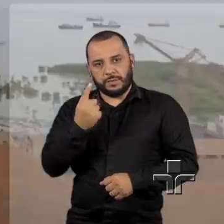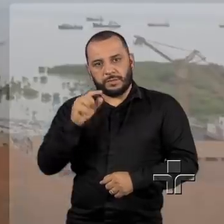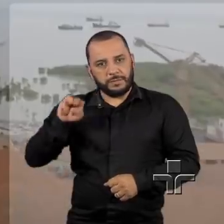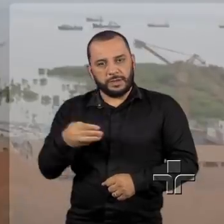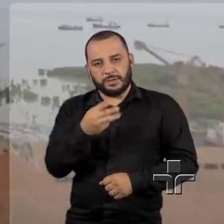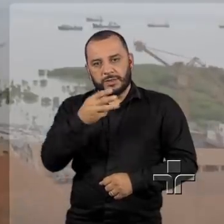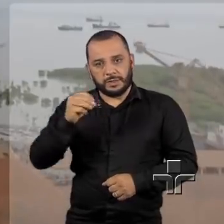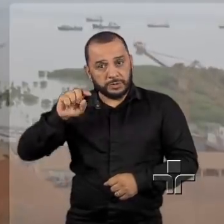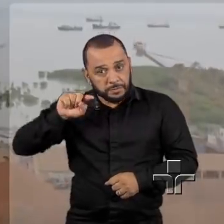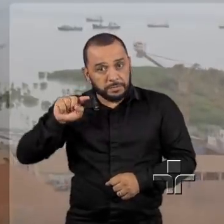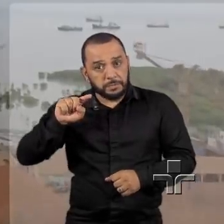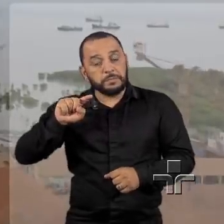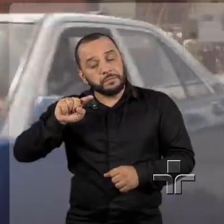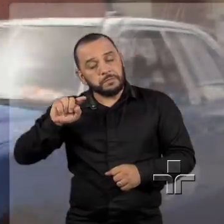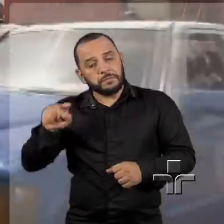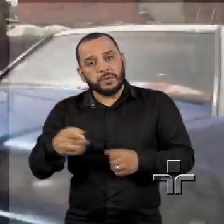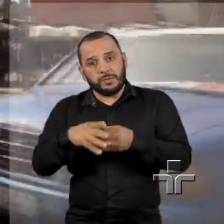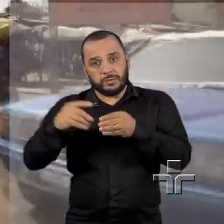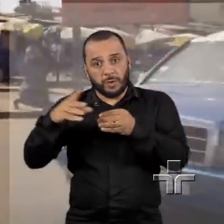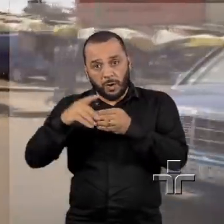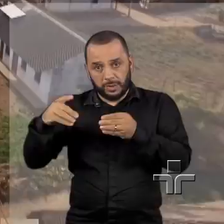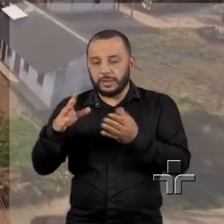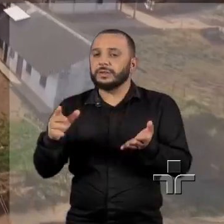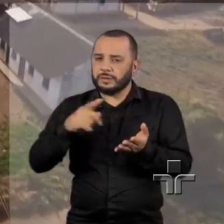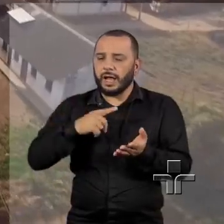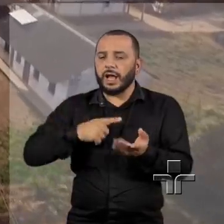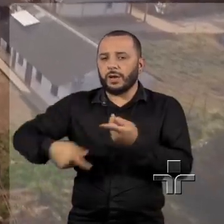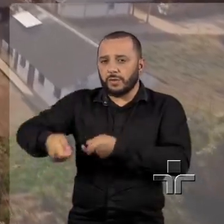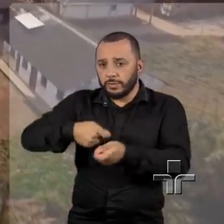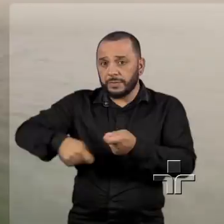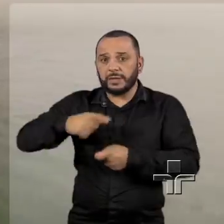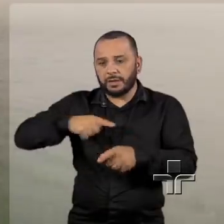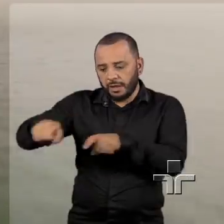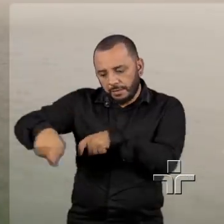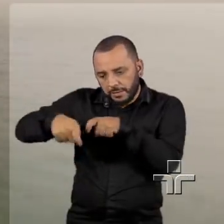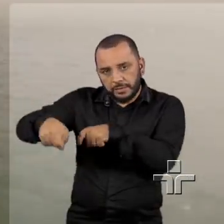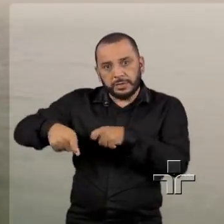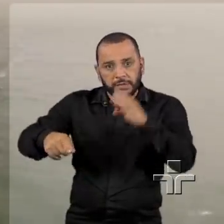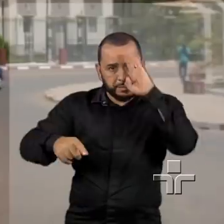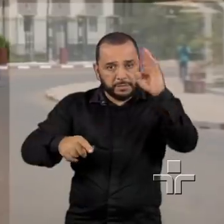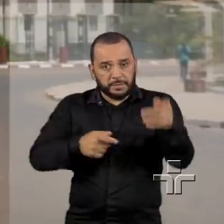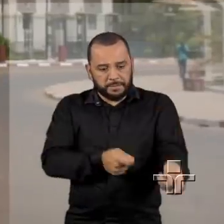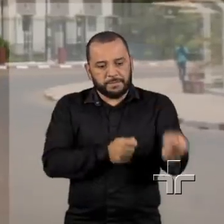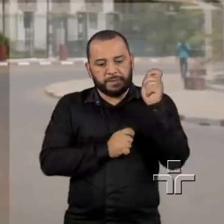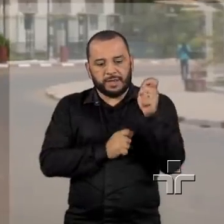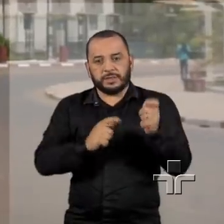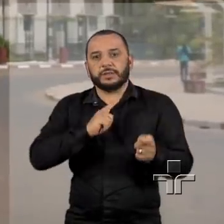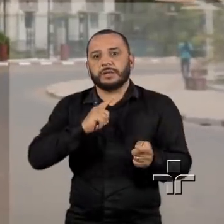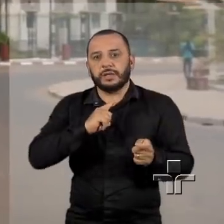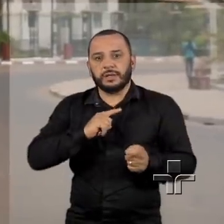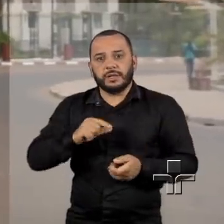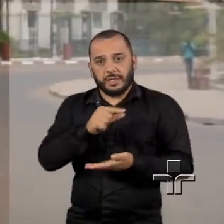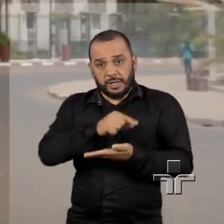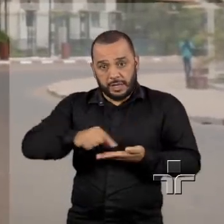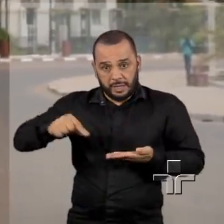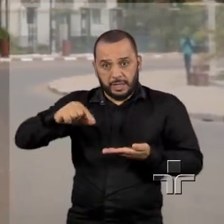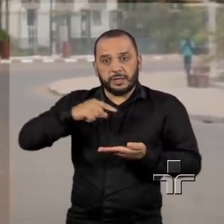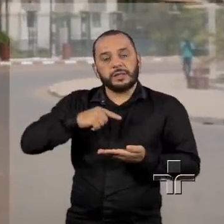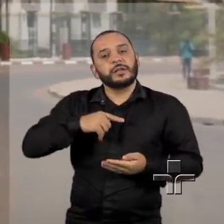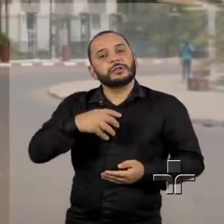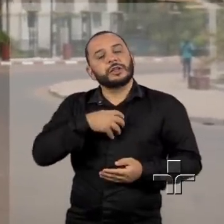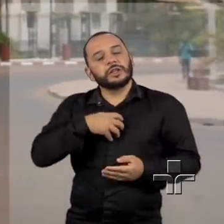dólares, a economia do país depende principalmente da agropecuária e da pesca. A Guiné-Bissau tem um sistema de